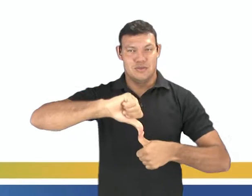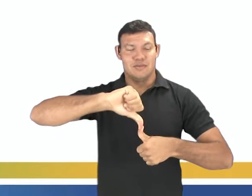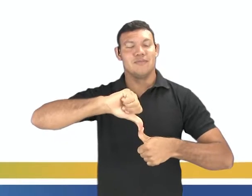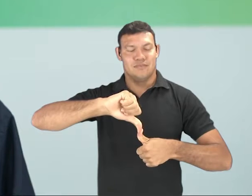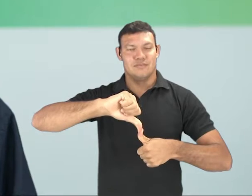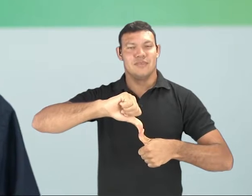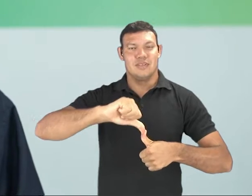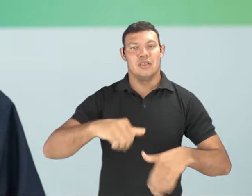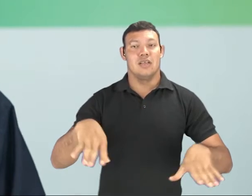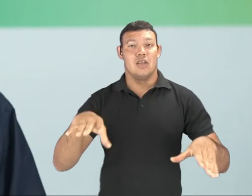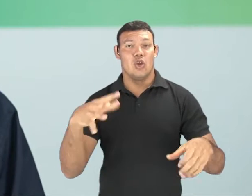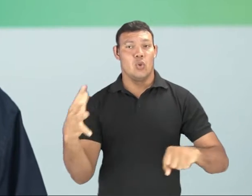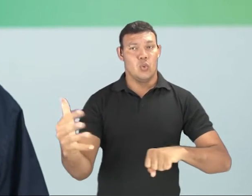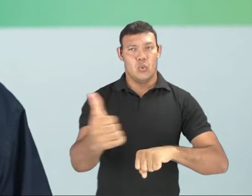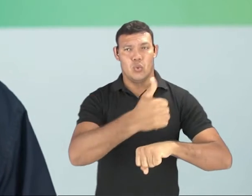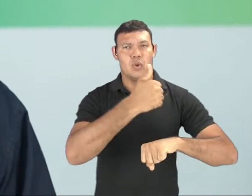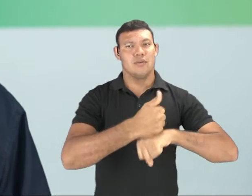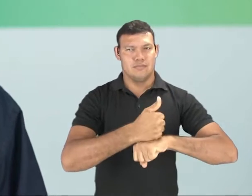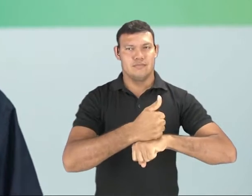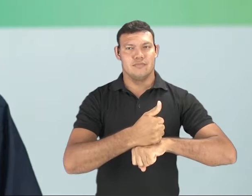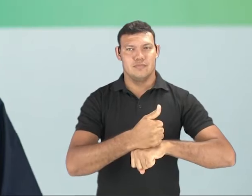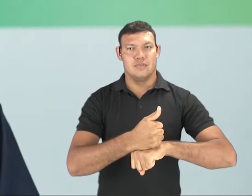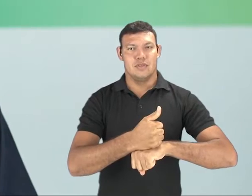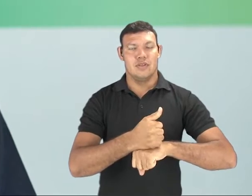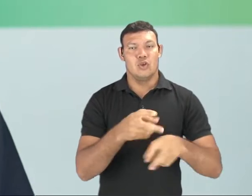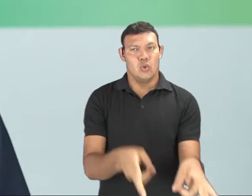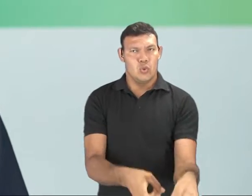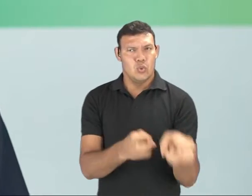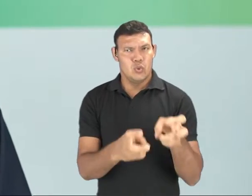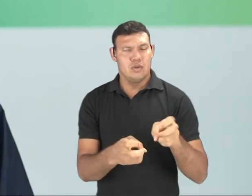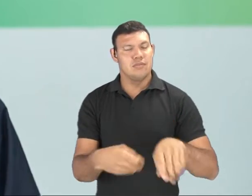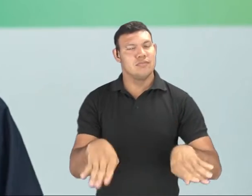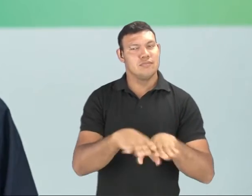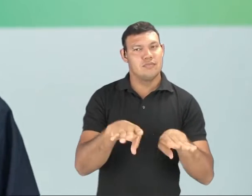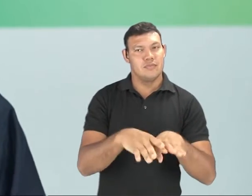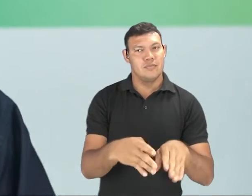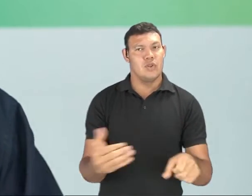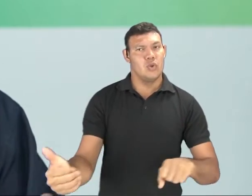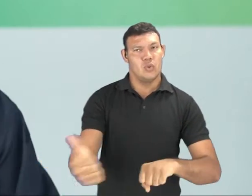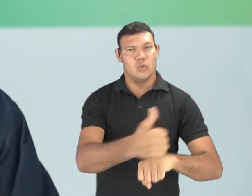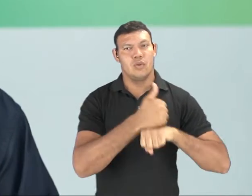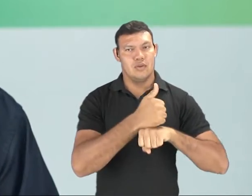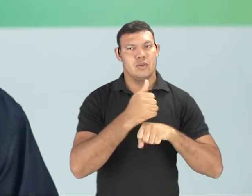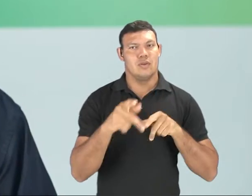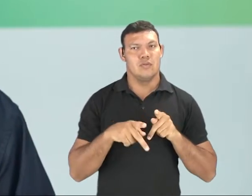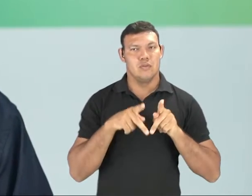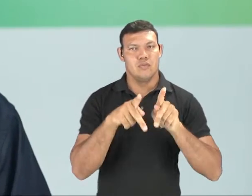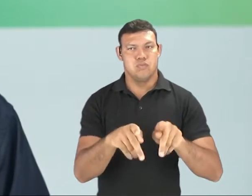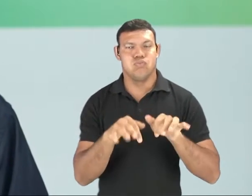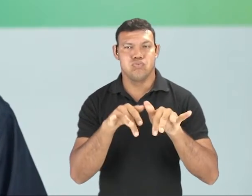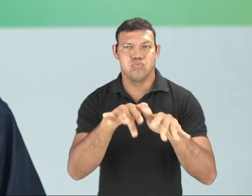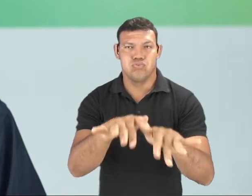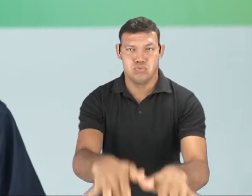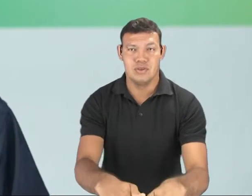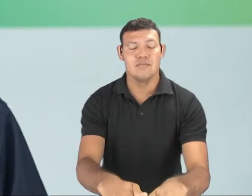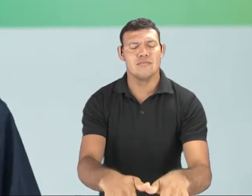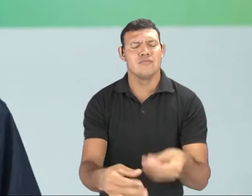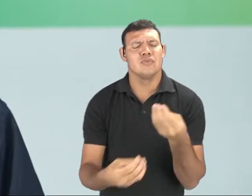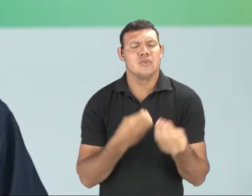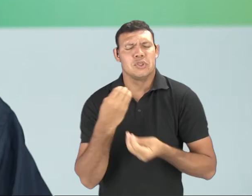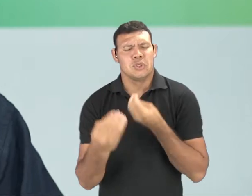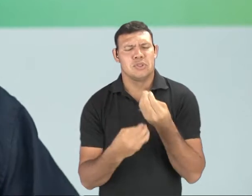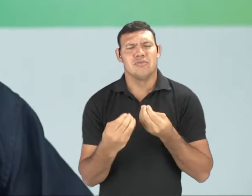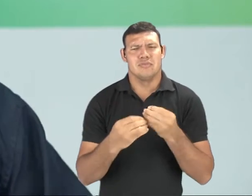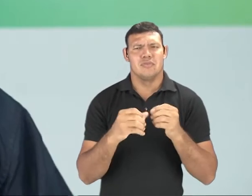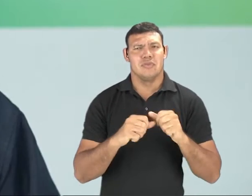de exploração. Esse é um assunto interessante porque nos faz um resgate de como foi a ocupação territorial nas